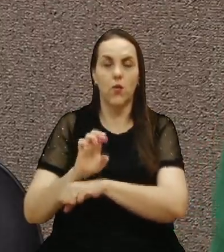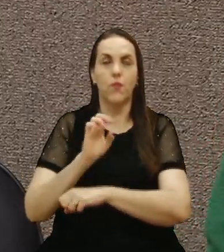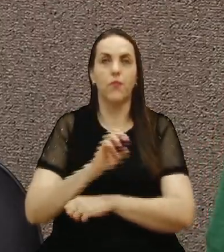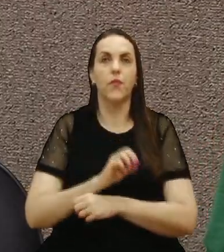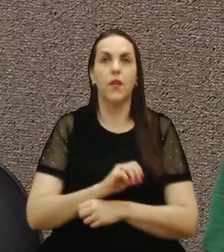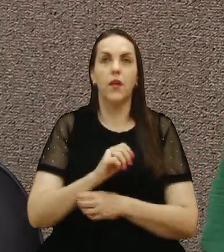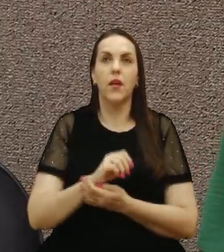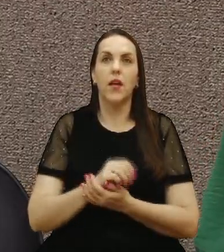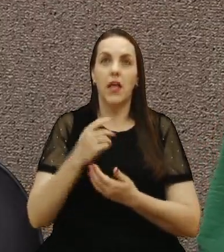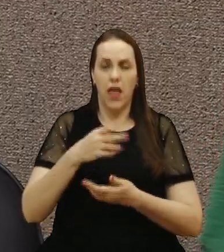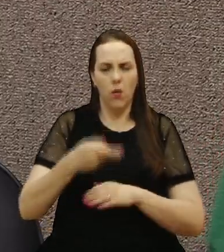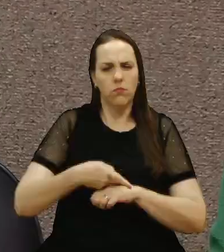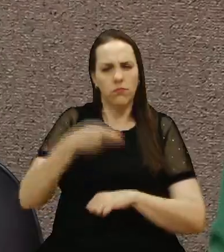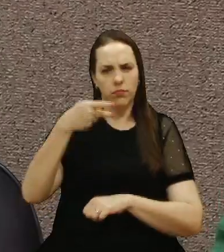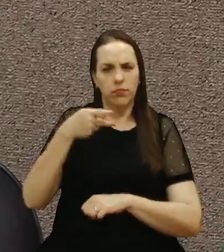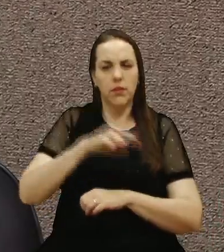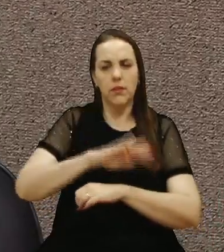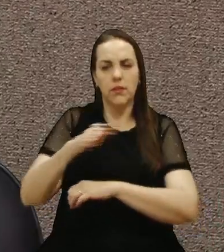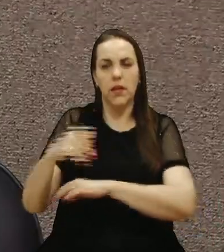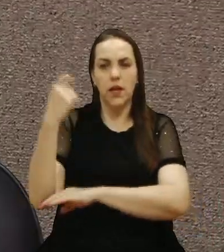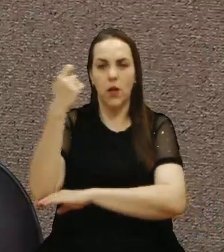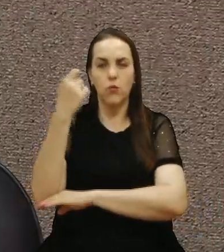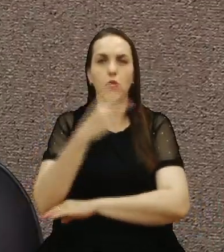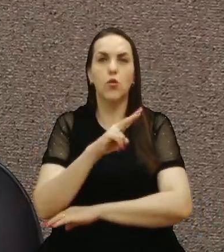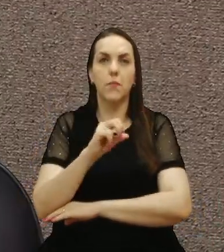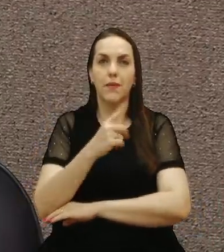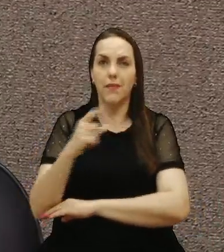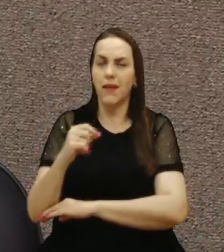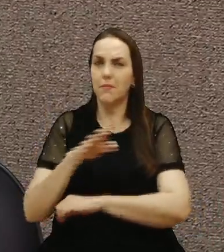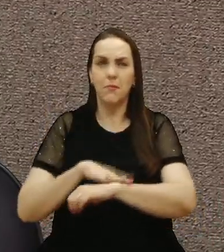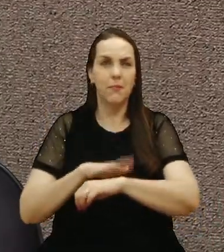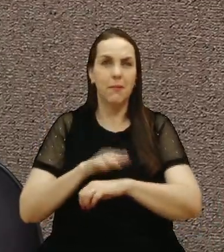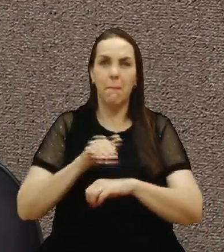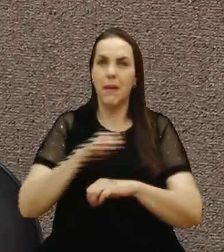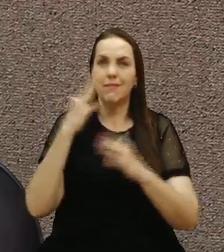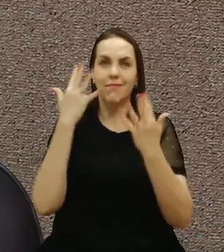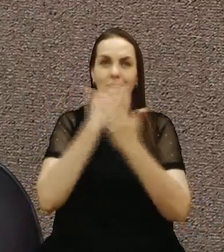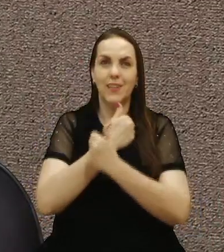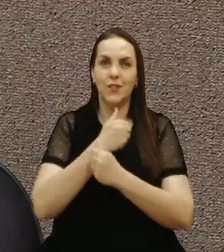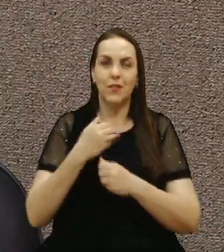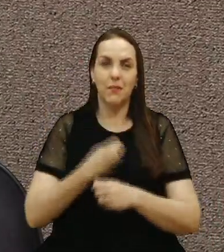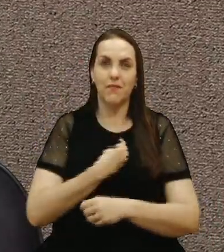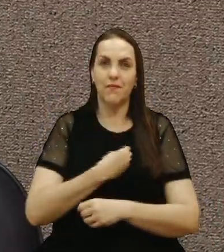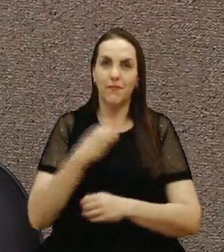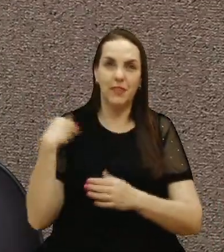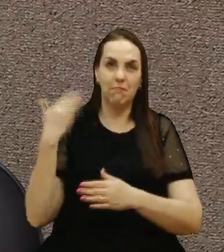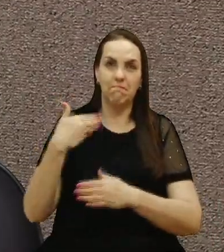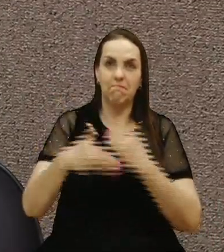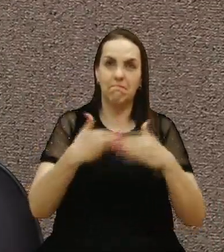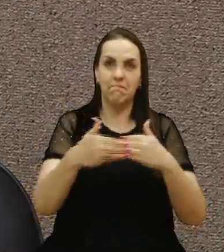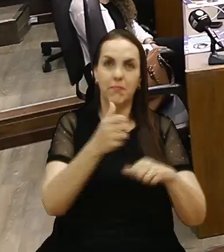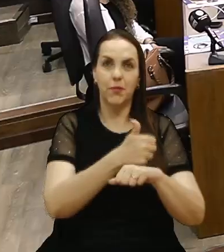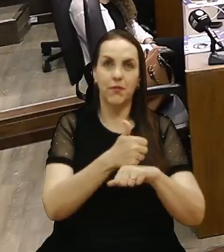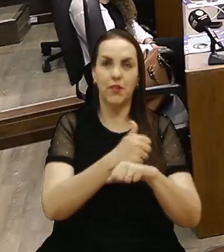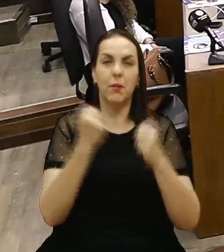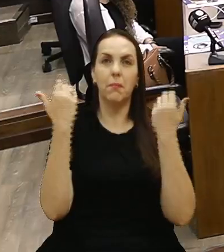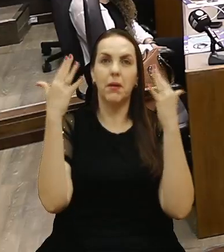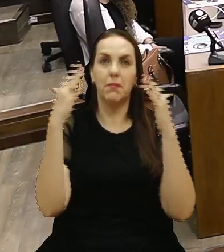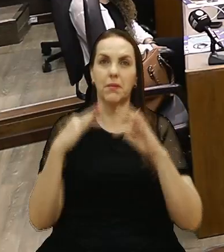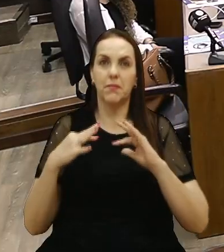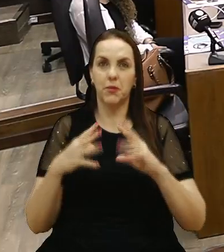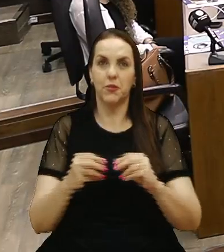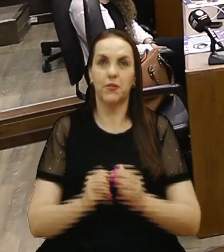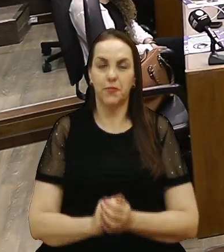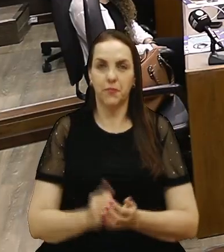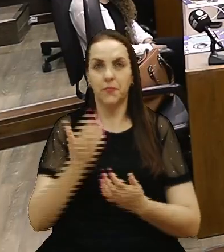troféu Ari Serra Gaúcha em 2010 e eu tenho certeza que foi um dos momentos mais lindos da minha trajetória profissional. Parabéns a todos. Obrigado,